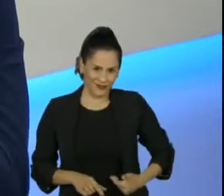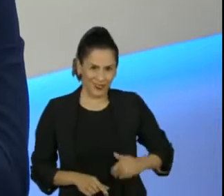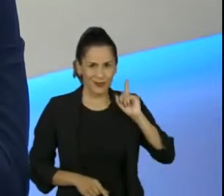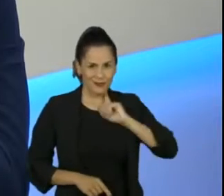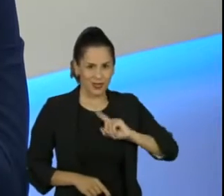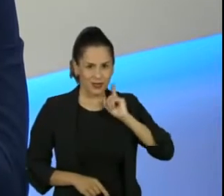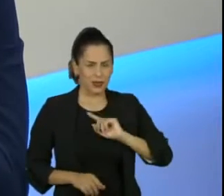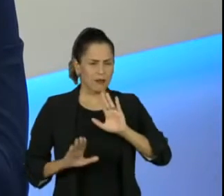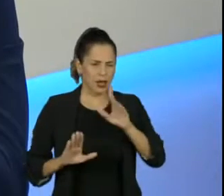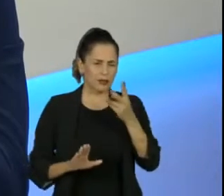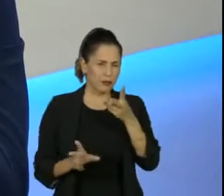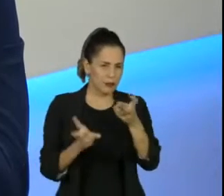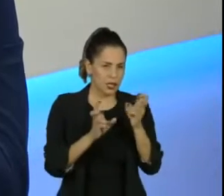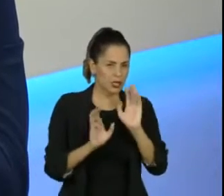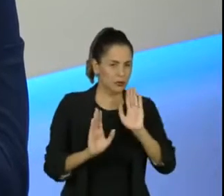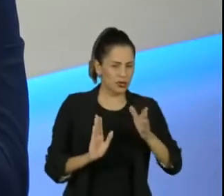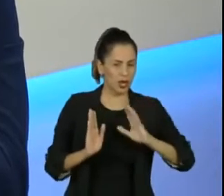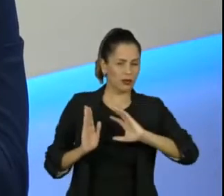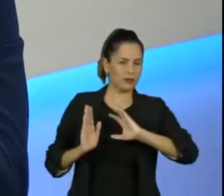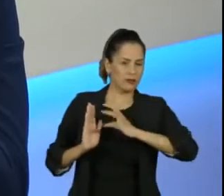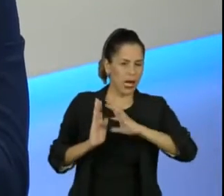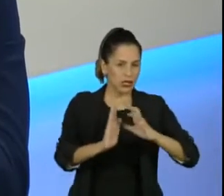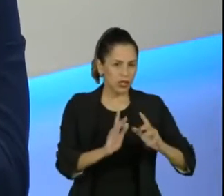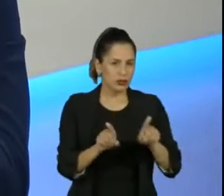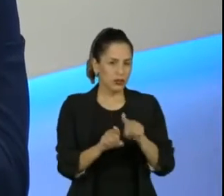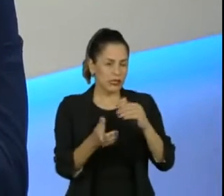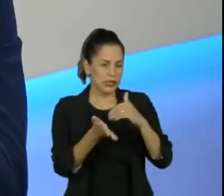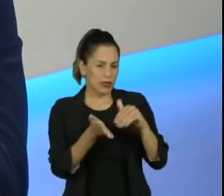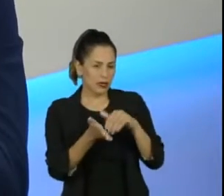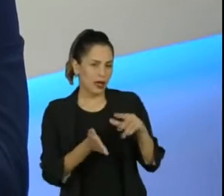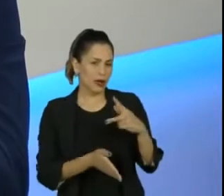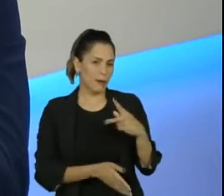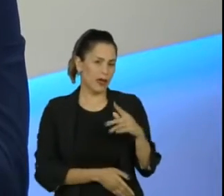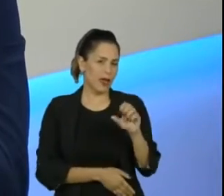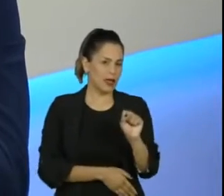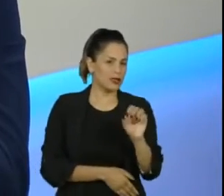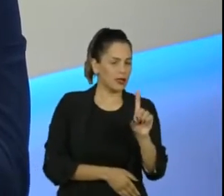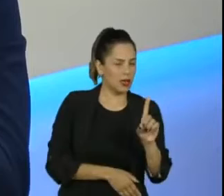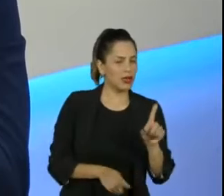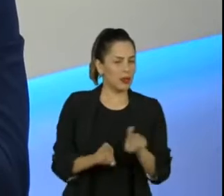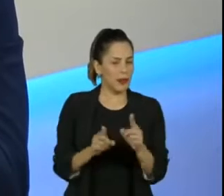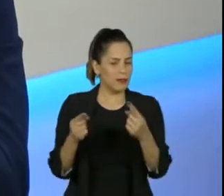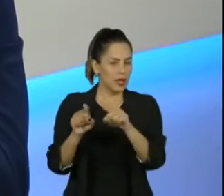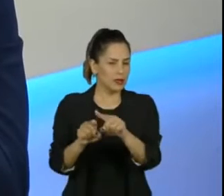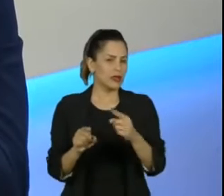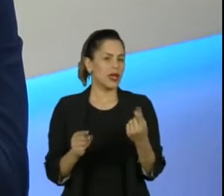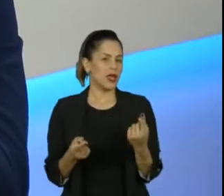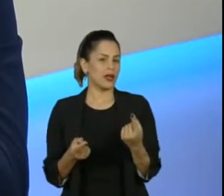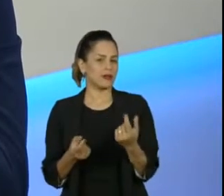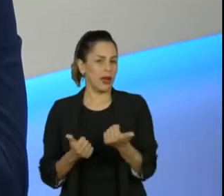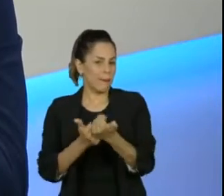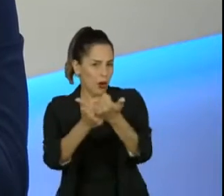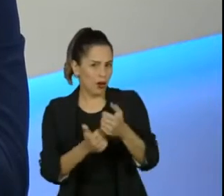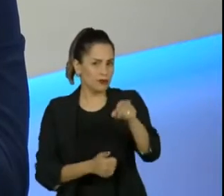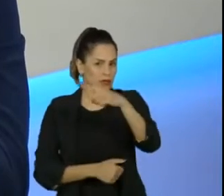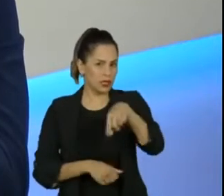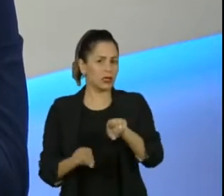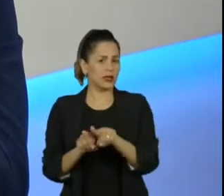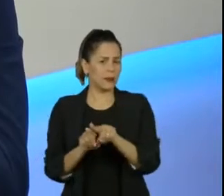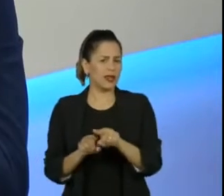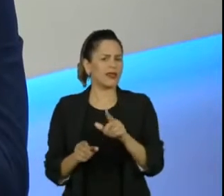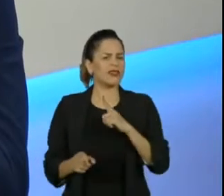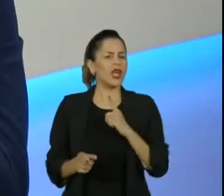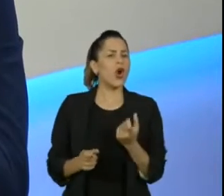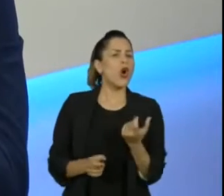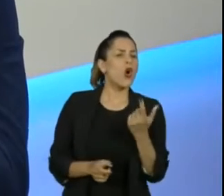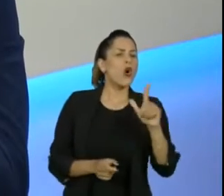o secretário nacional, por exemplo, do PSD, citou o nome do senhor eventualmente numa disputa nacional também, como vice ou eventualmente até como candidato a presidente. O senhor citou